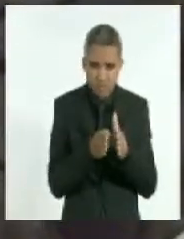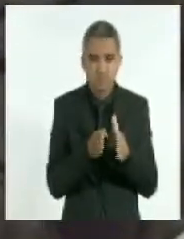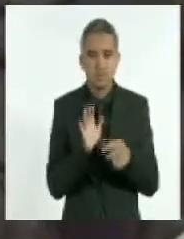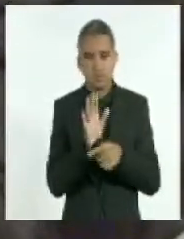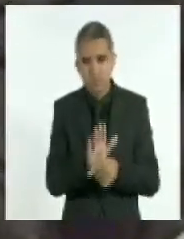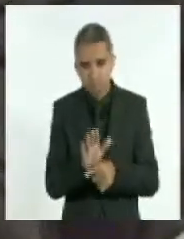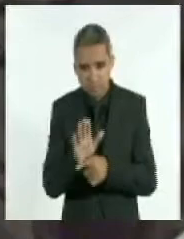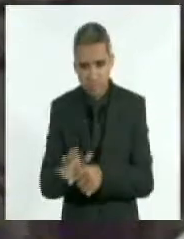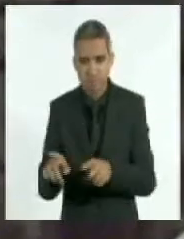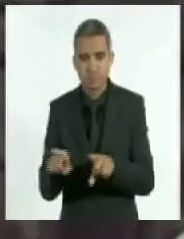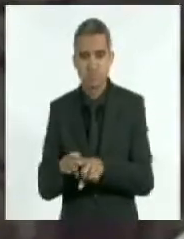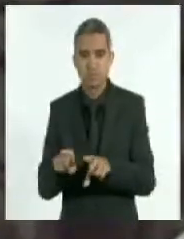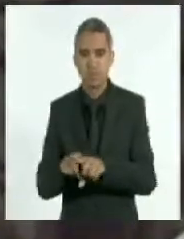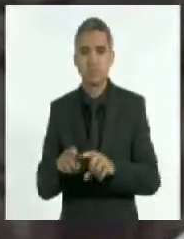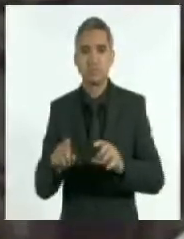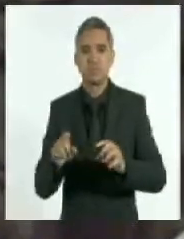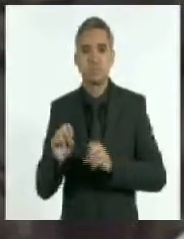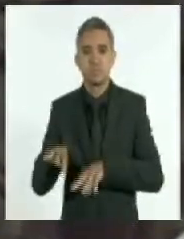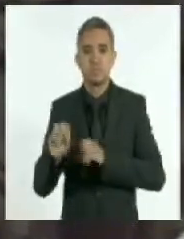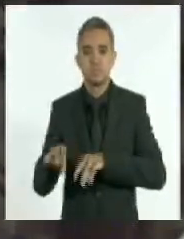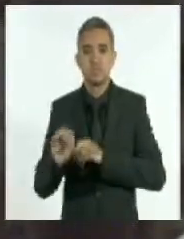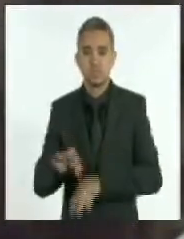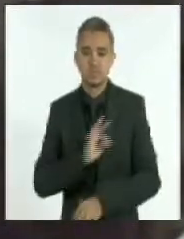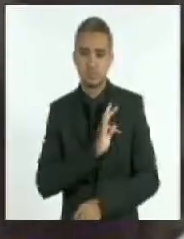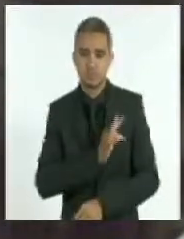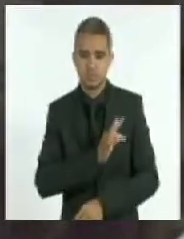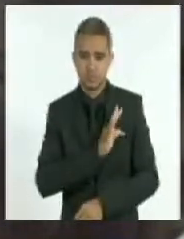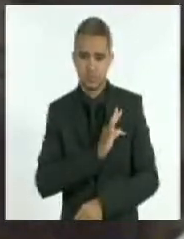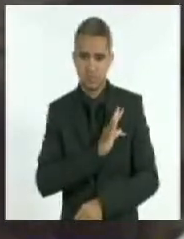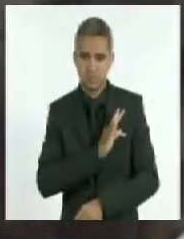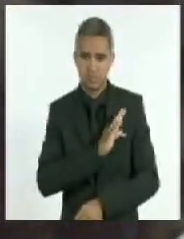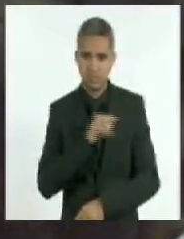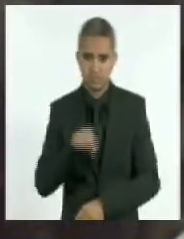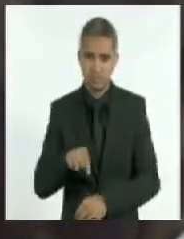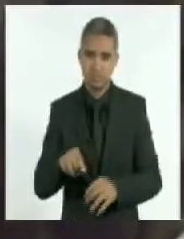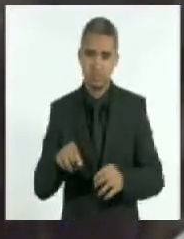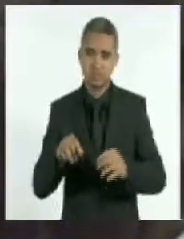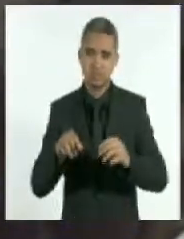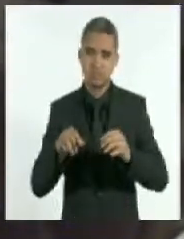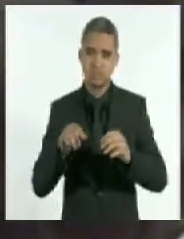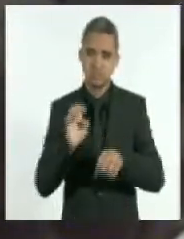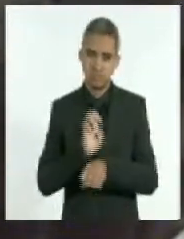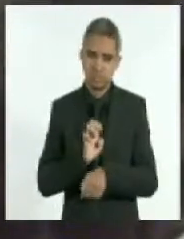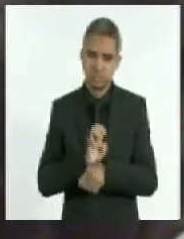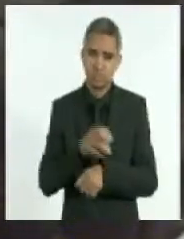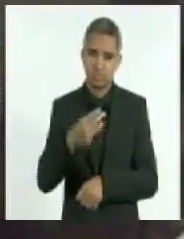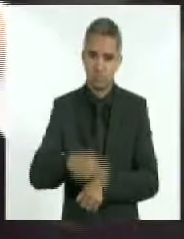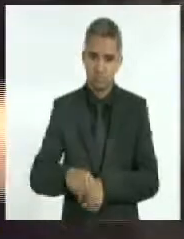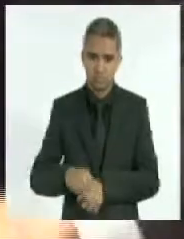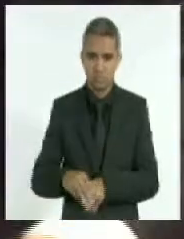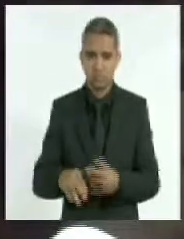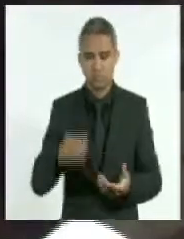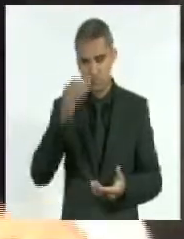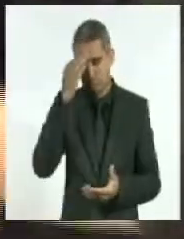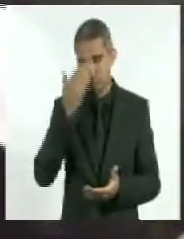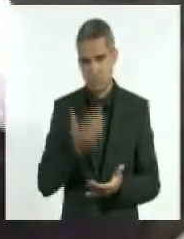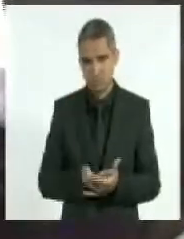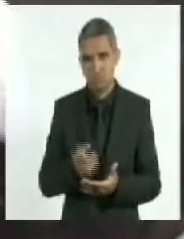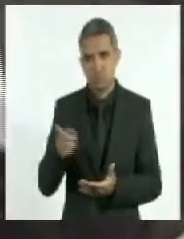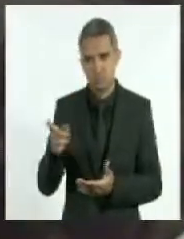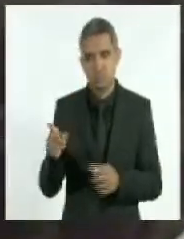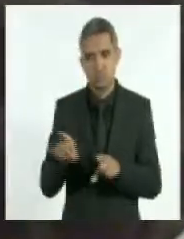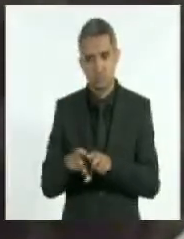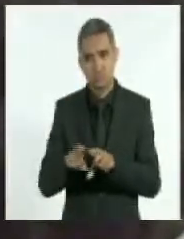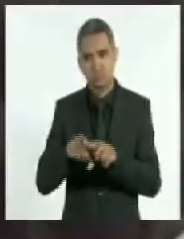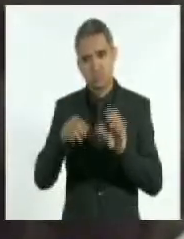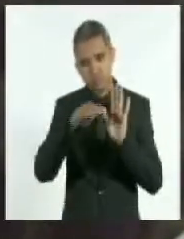nosso Estado, porque eu acredito que Vossa Excelência pode também dar uma destinação a este recurso e seria